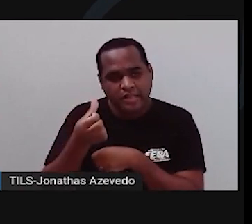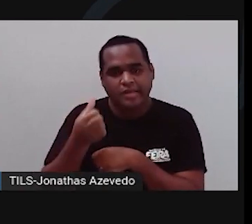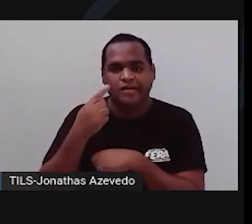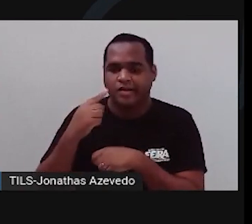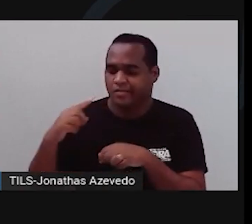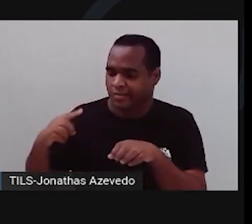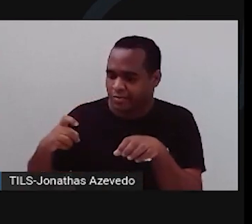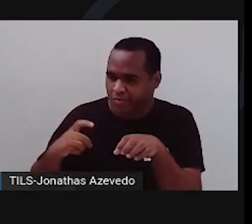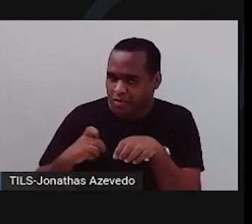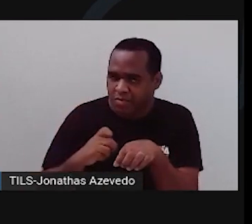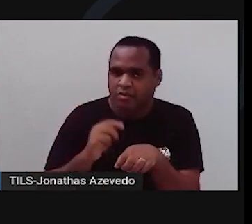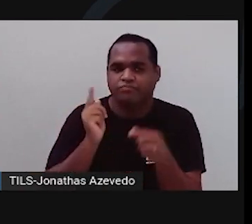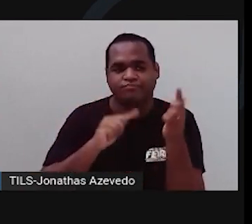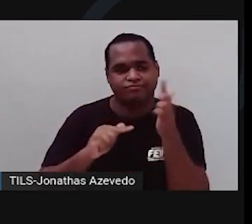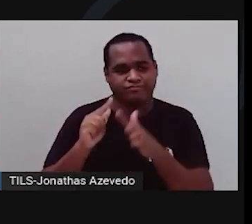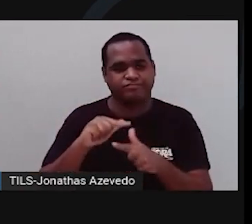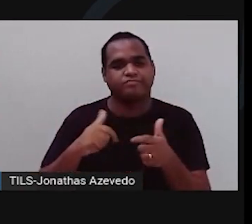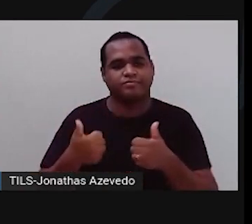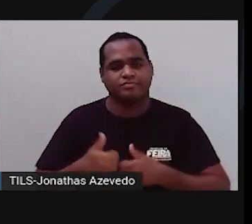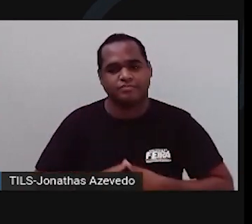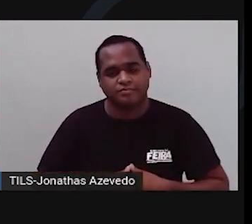folicular.